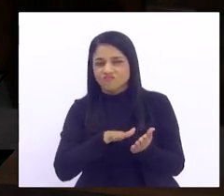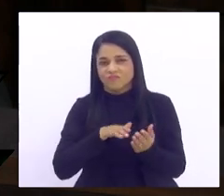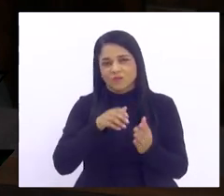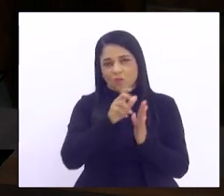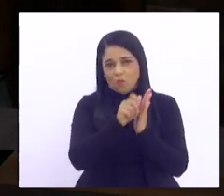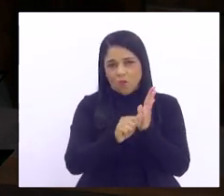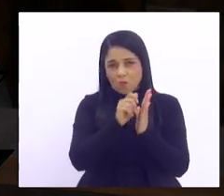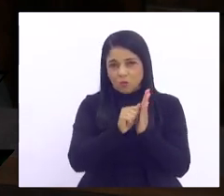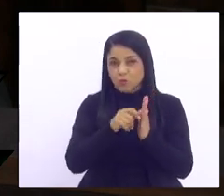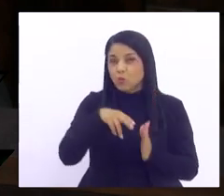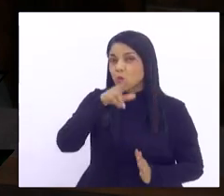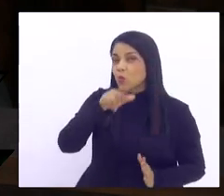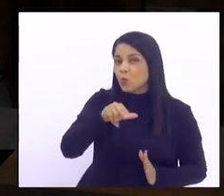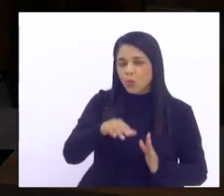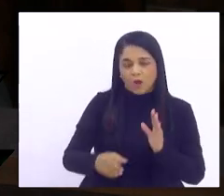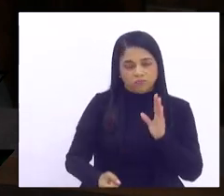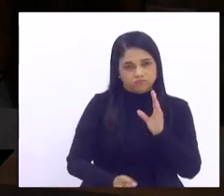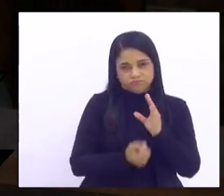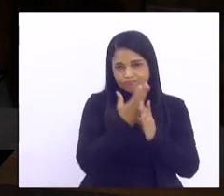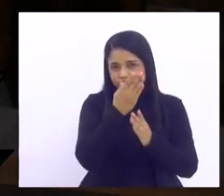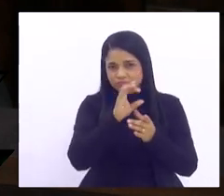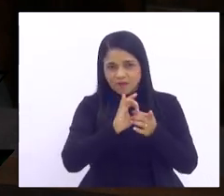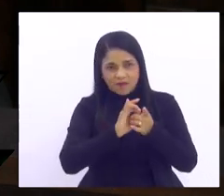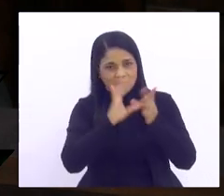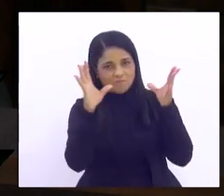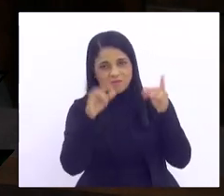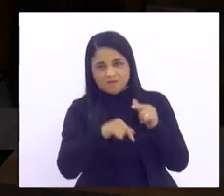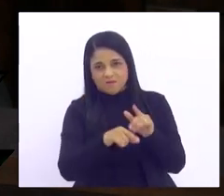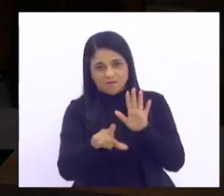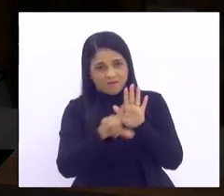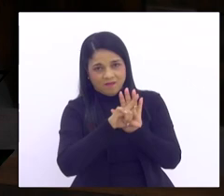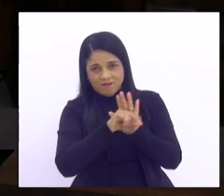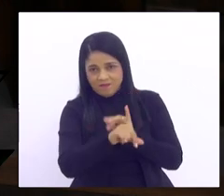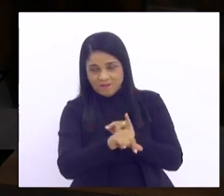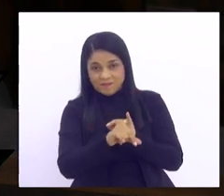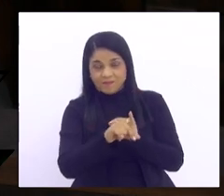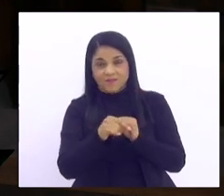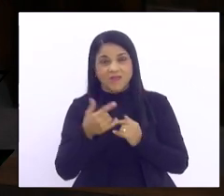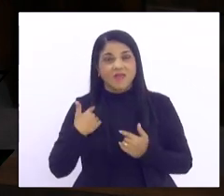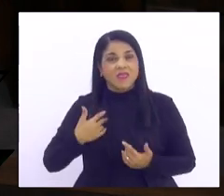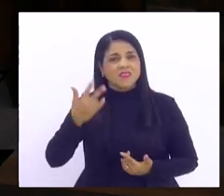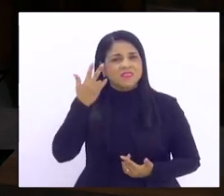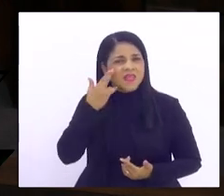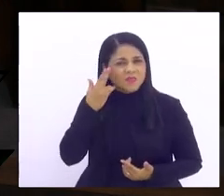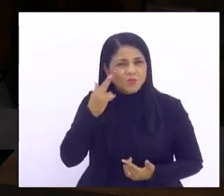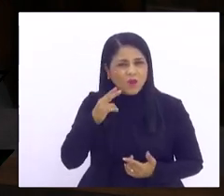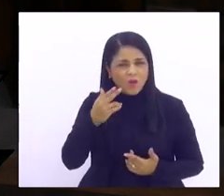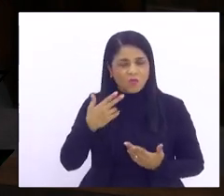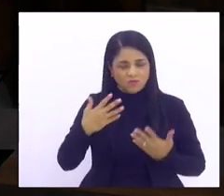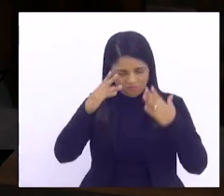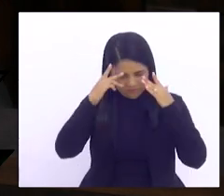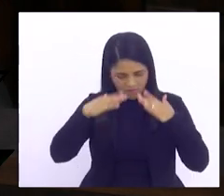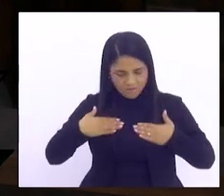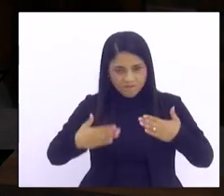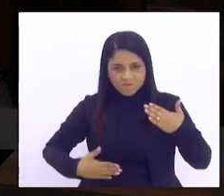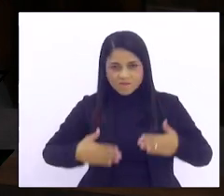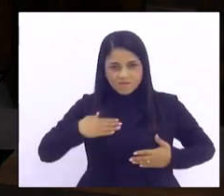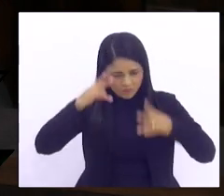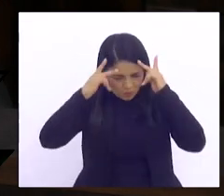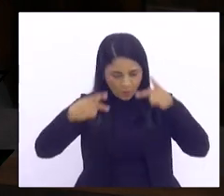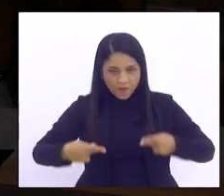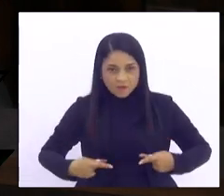será legal. A ordem natural das coisas, essa moral natural nunca pode ser alterada. É como